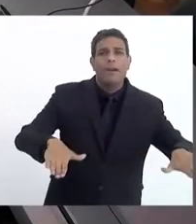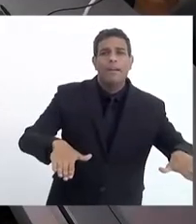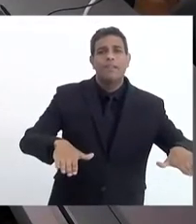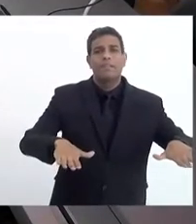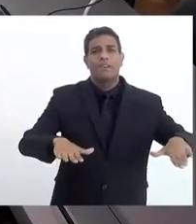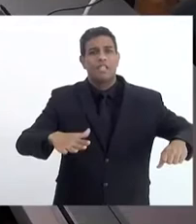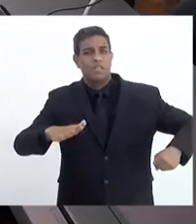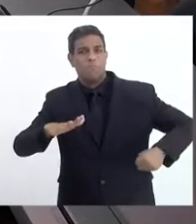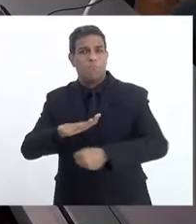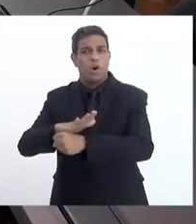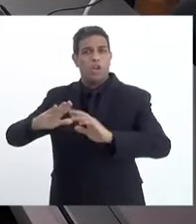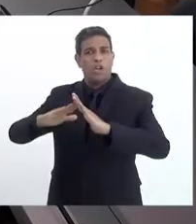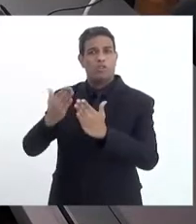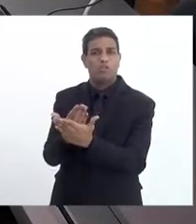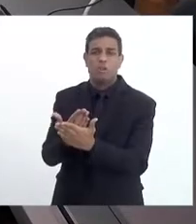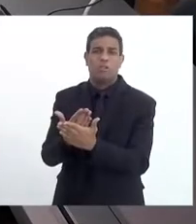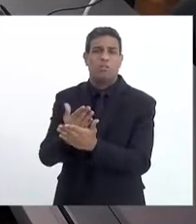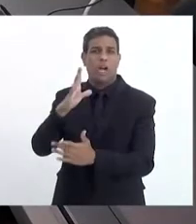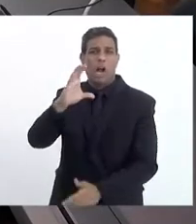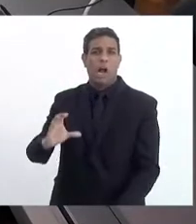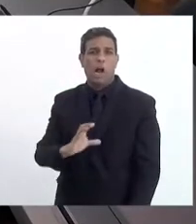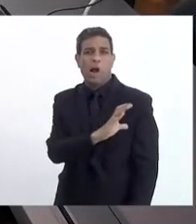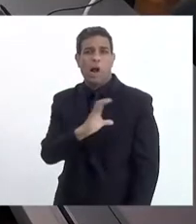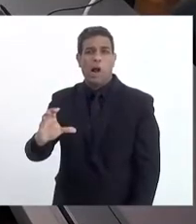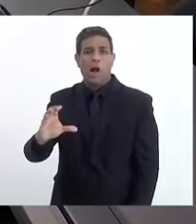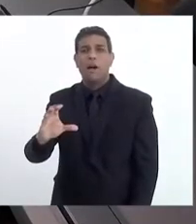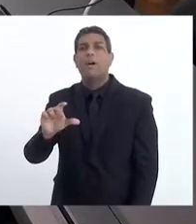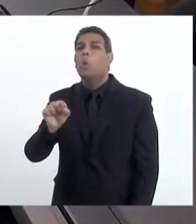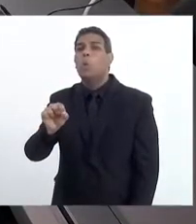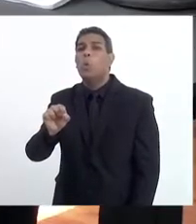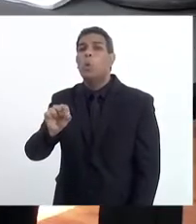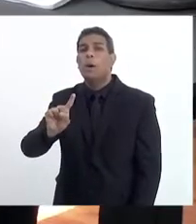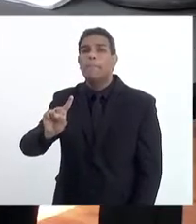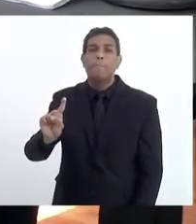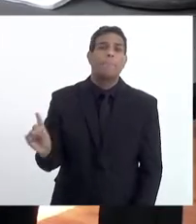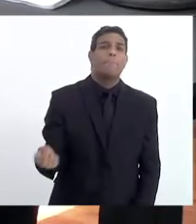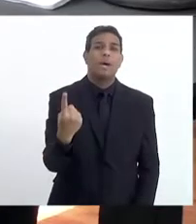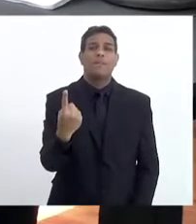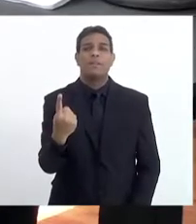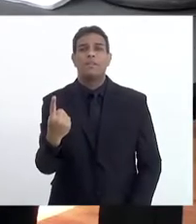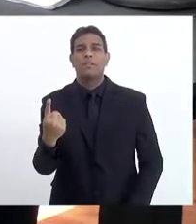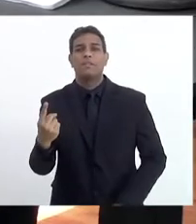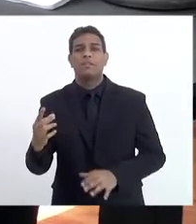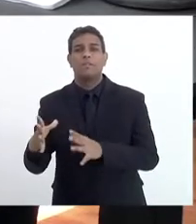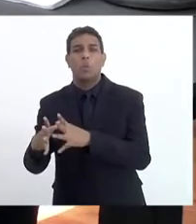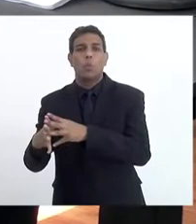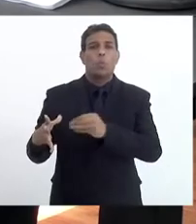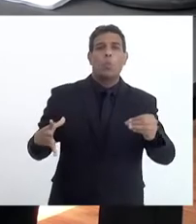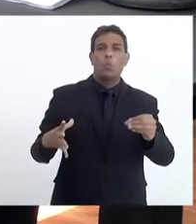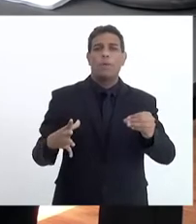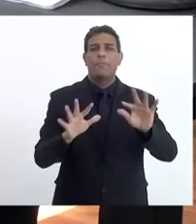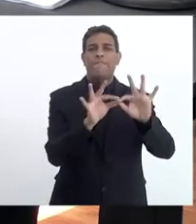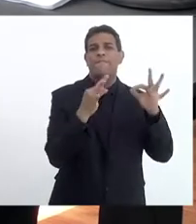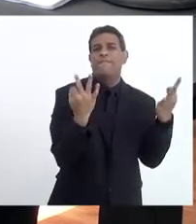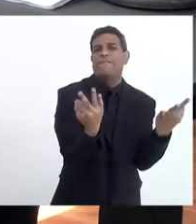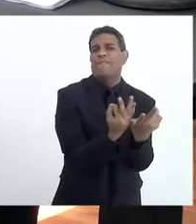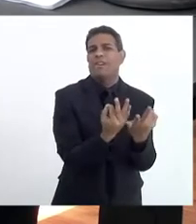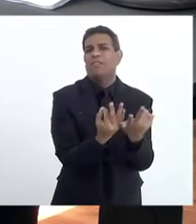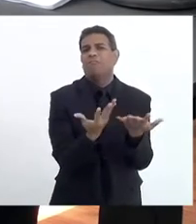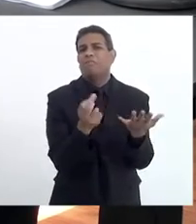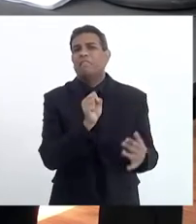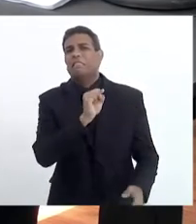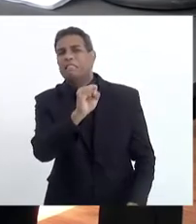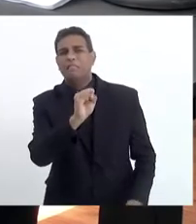religiosa... católica, ela faz a primeira comunhão na escola católica. Não interessa